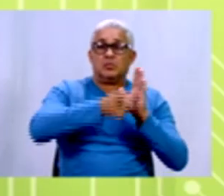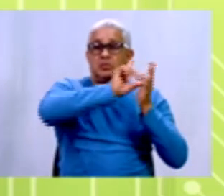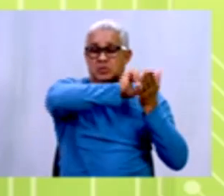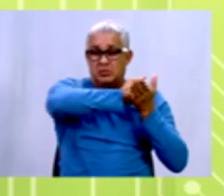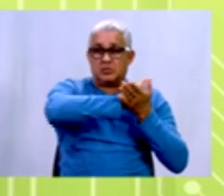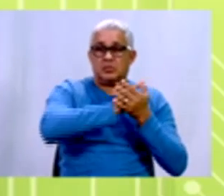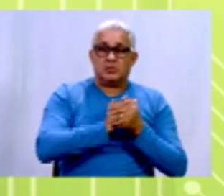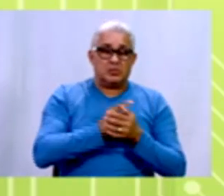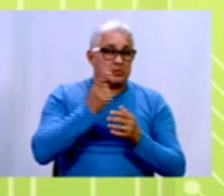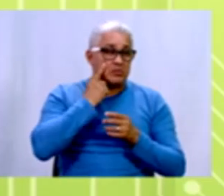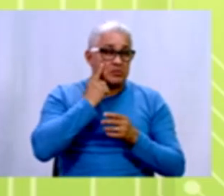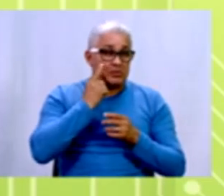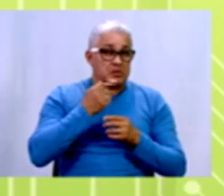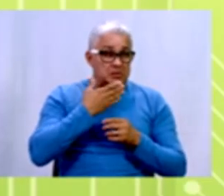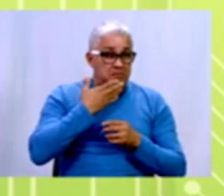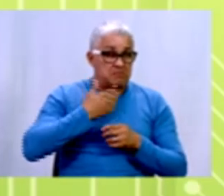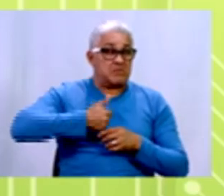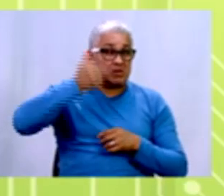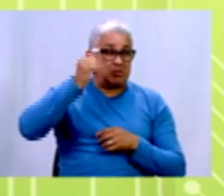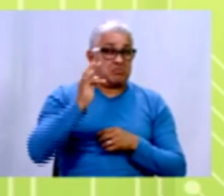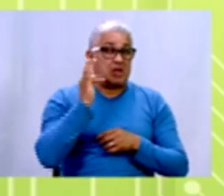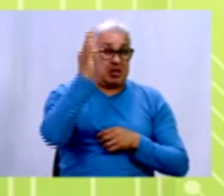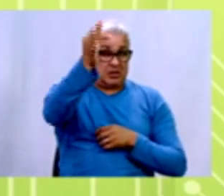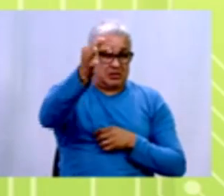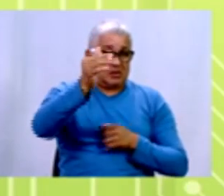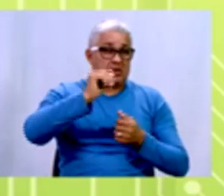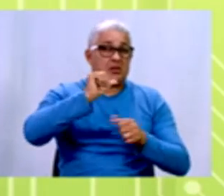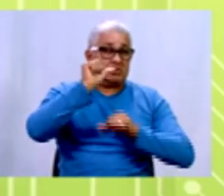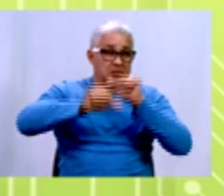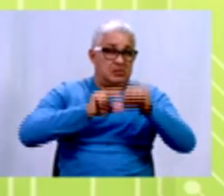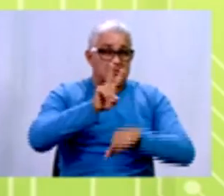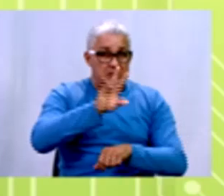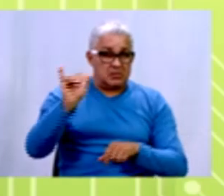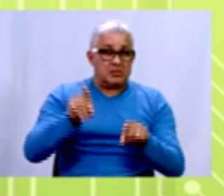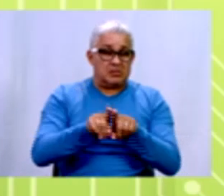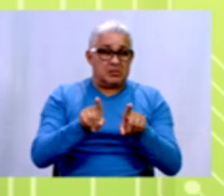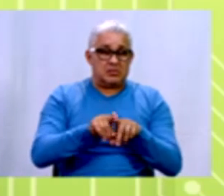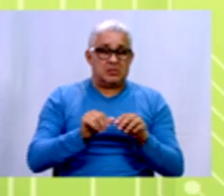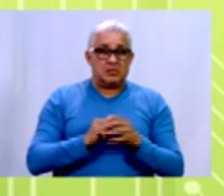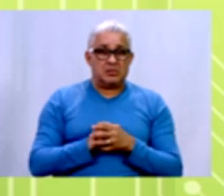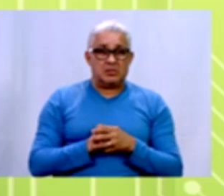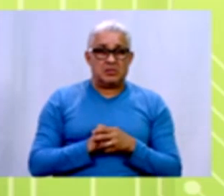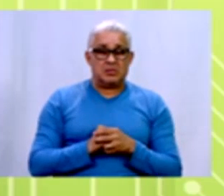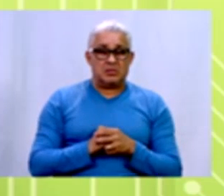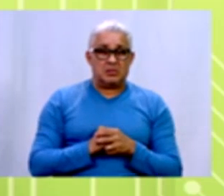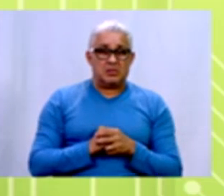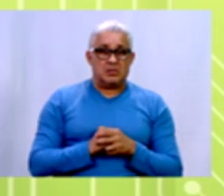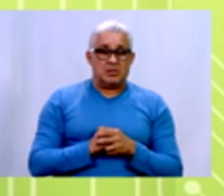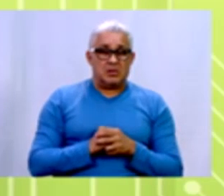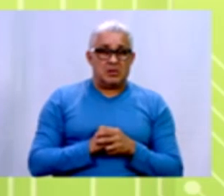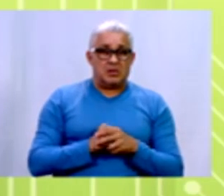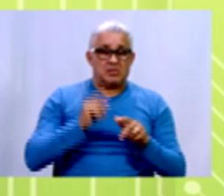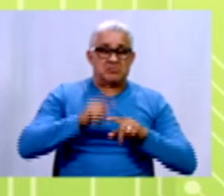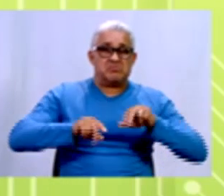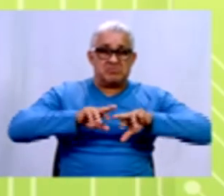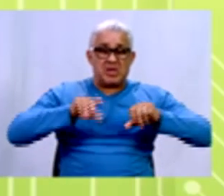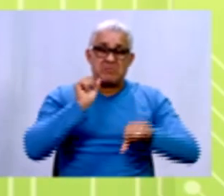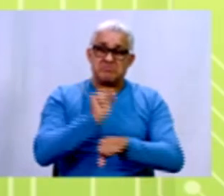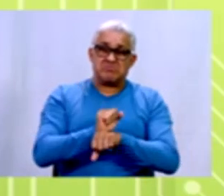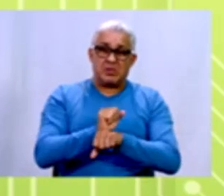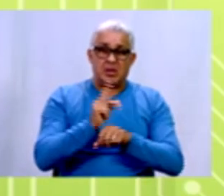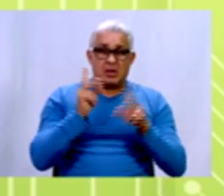se prevendo que ele vai ter melhorias, que ele vai sofrer mudanças, que ele não vai ser um produto estático que nem uma